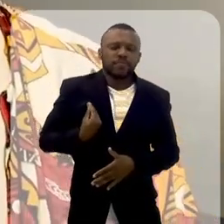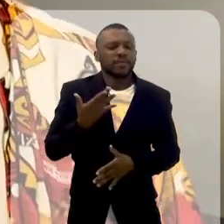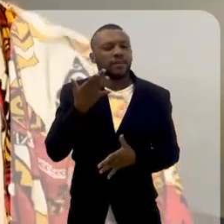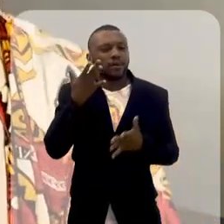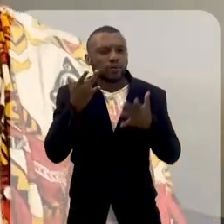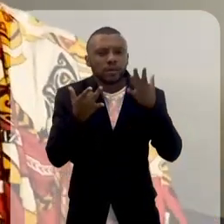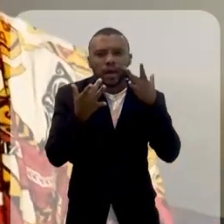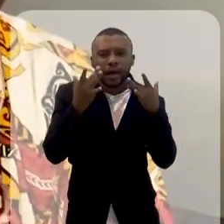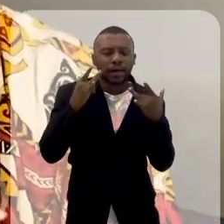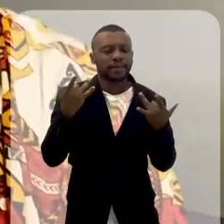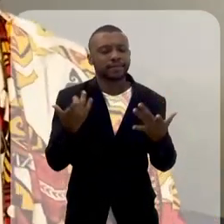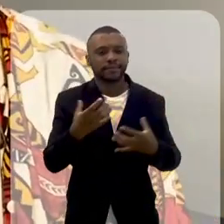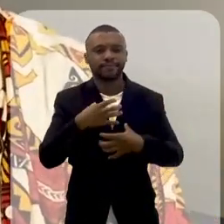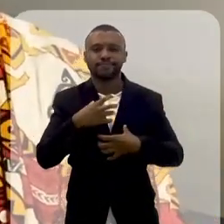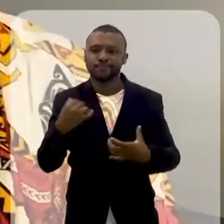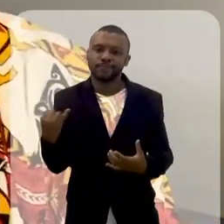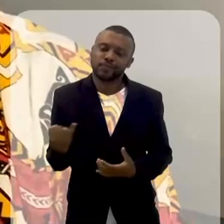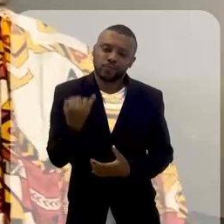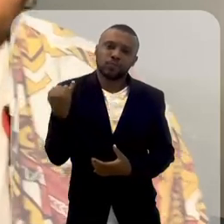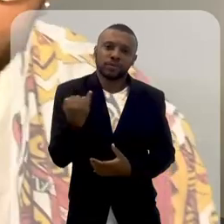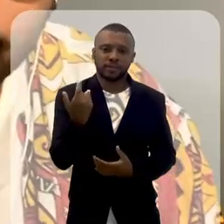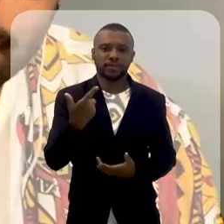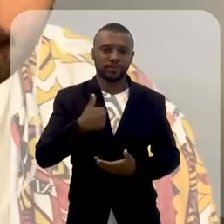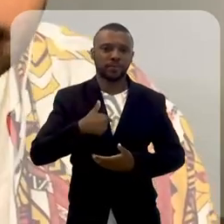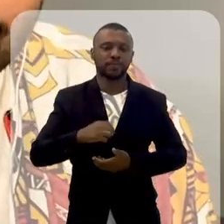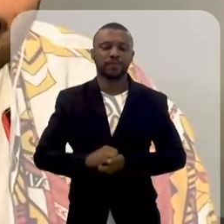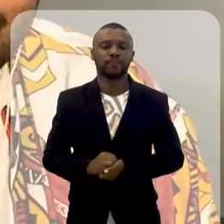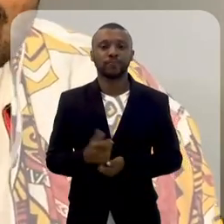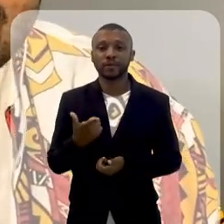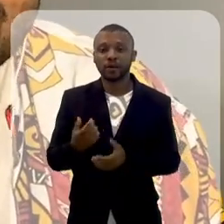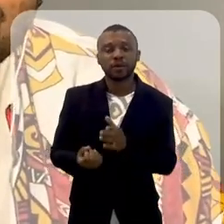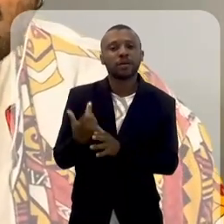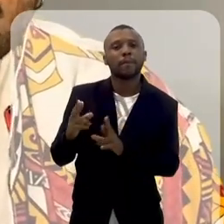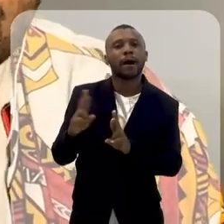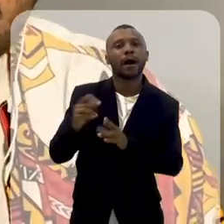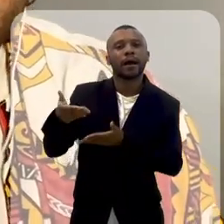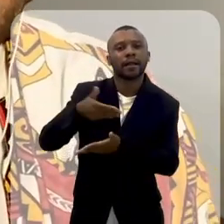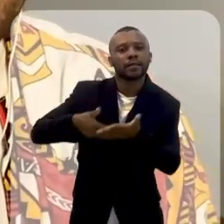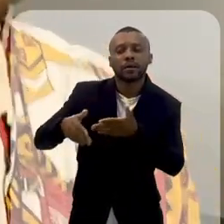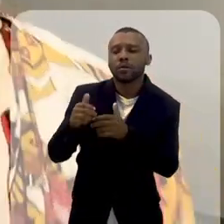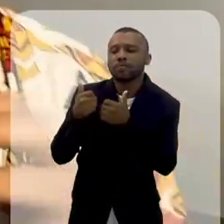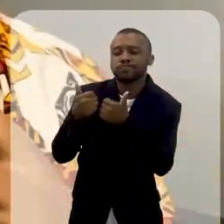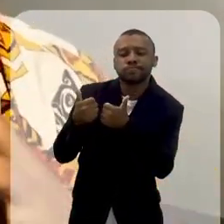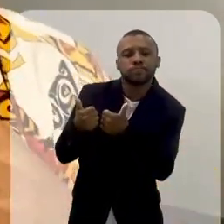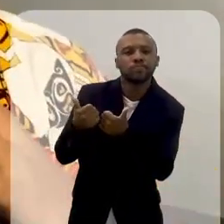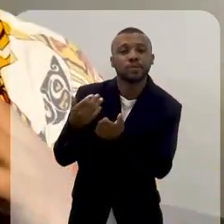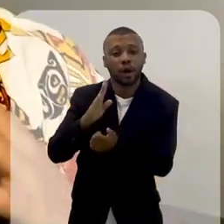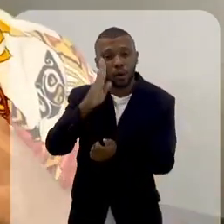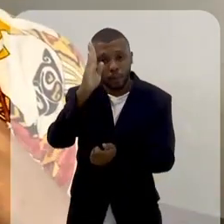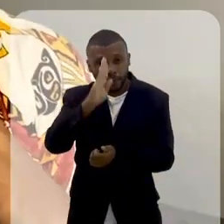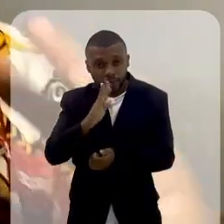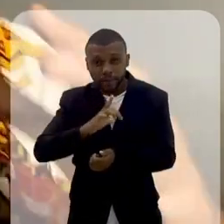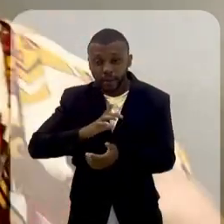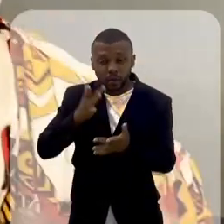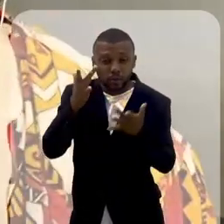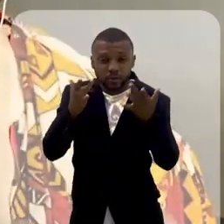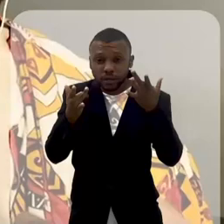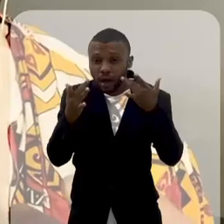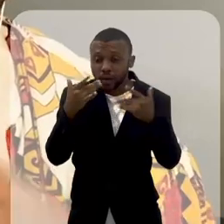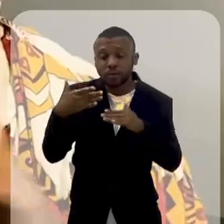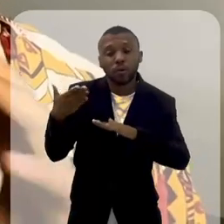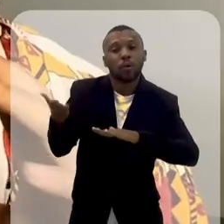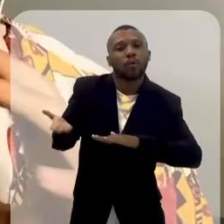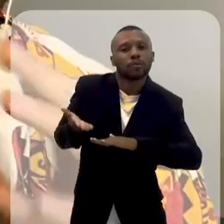minha vida, que é essa peça que faz tudo para mim. E ali cria uma relação com eles de tipo, tá, então